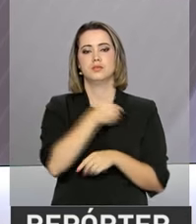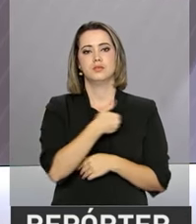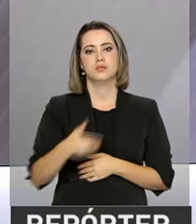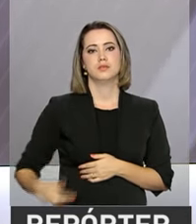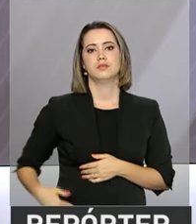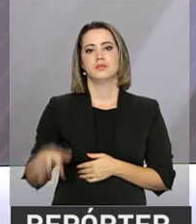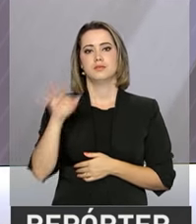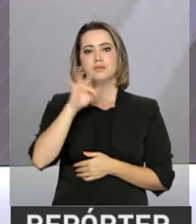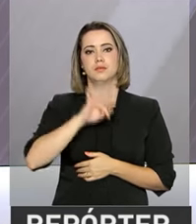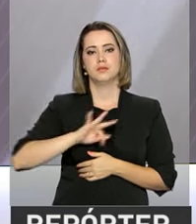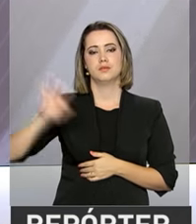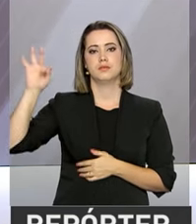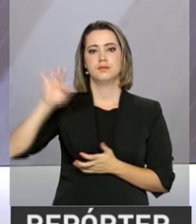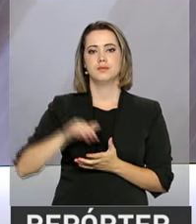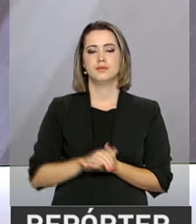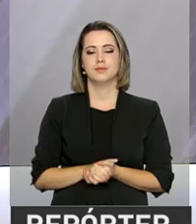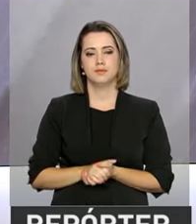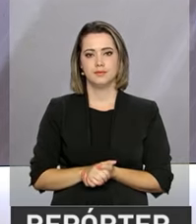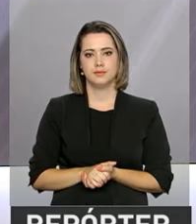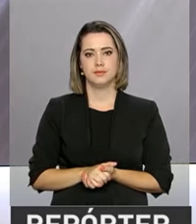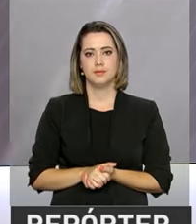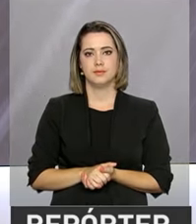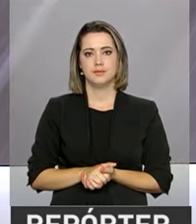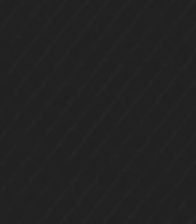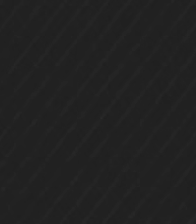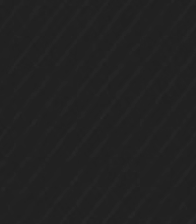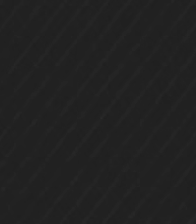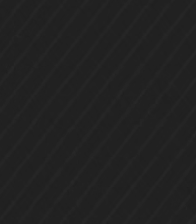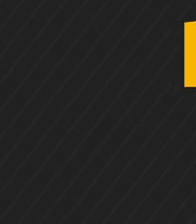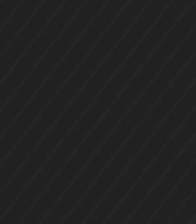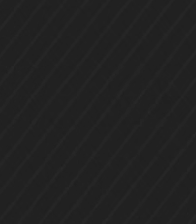aqui na nbr a tv do governo federal